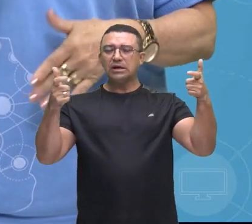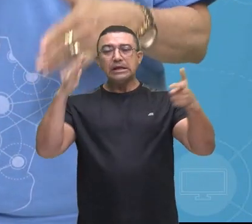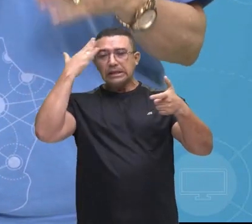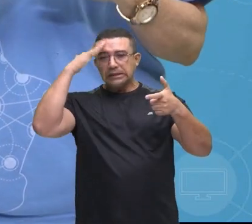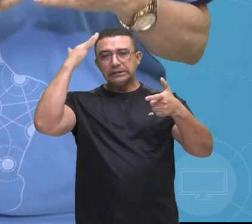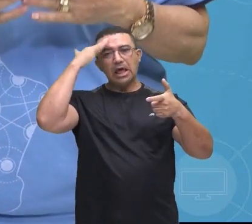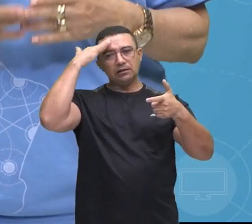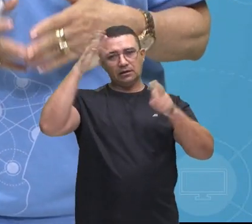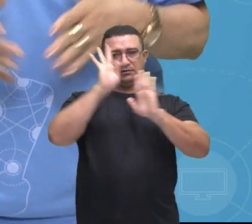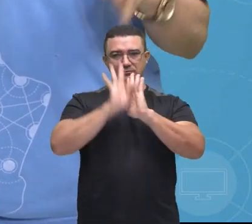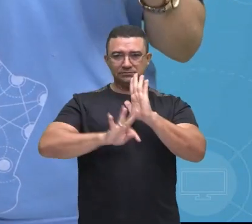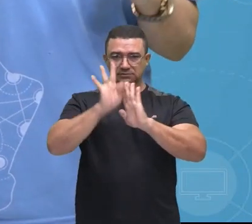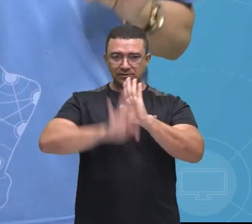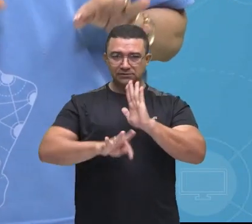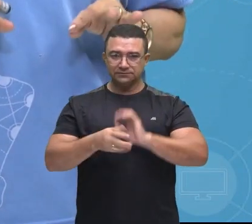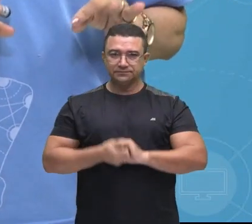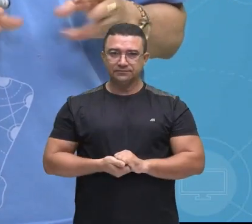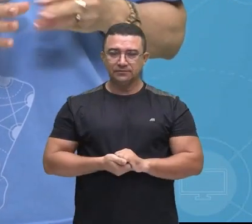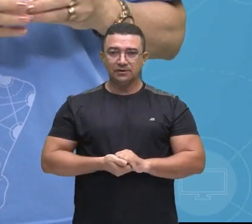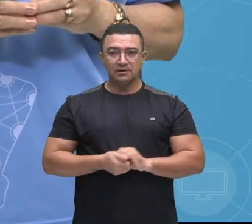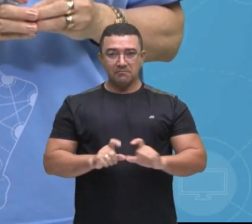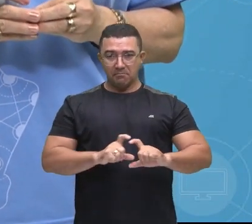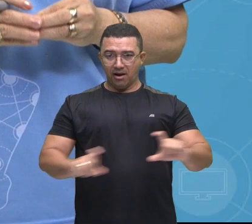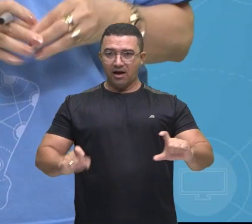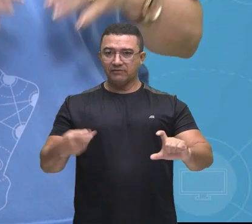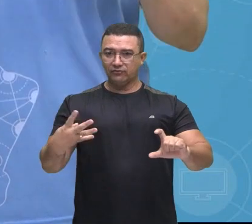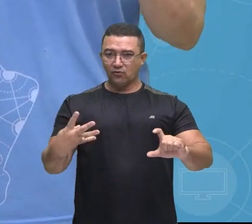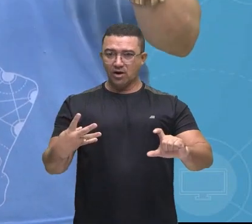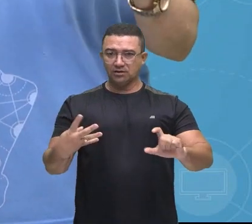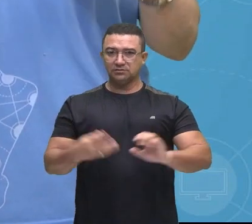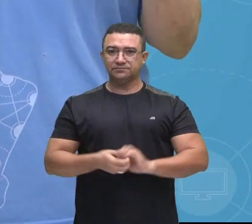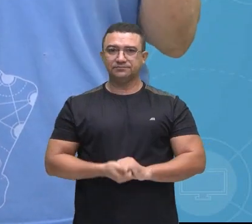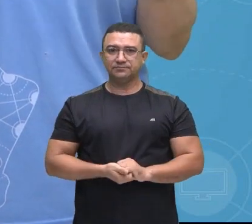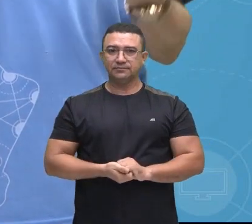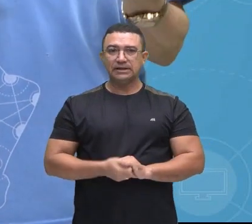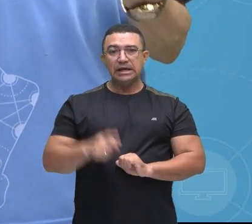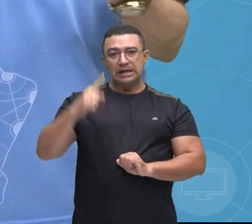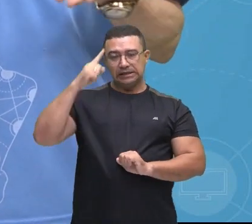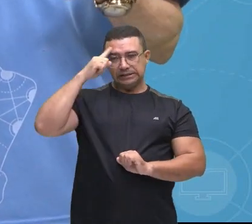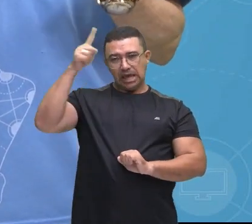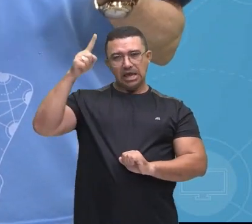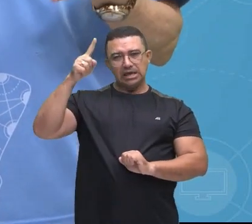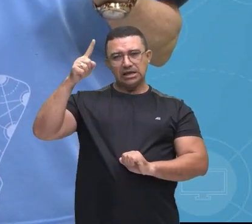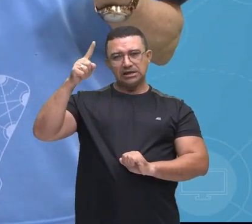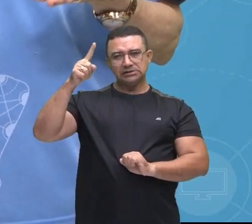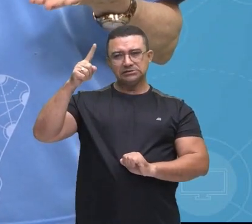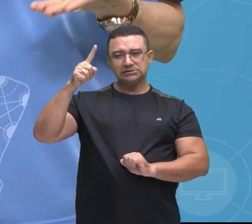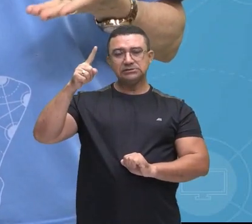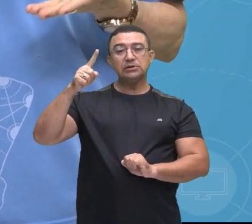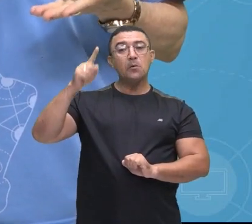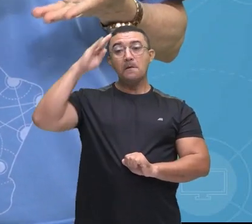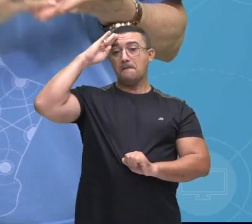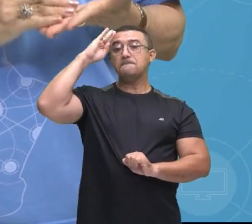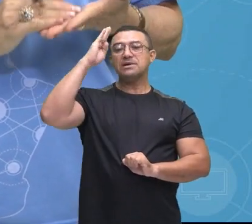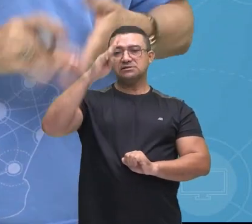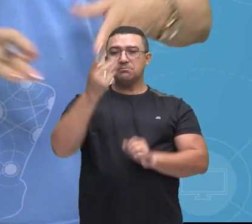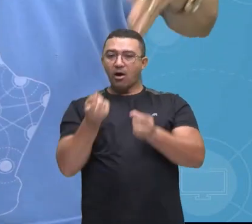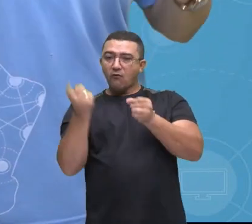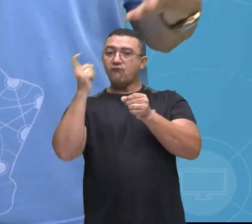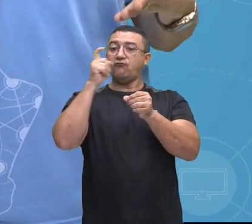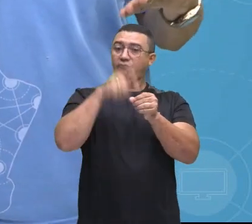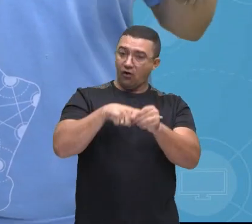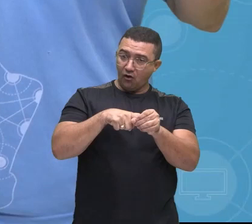compreensão. Seguindo. No quarto parágrafo, nós temos o quê? As ideias principais ainda, retoma a ideia principal,